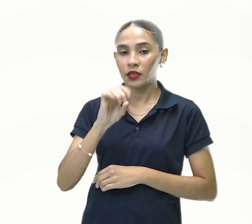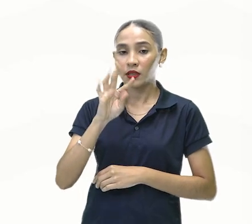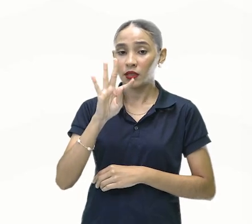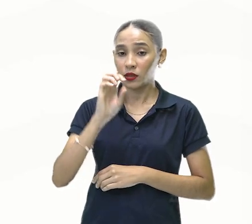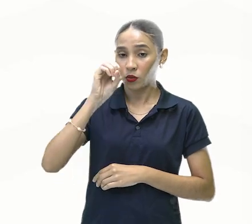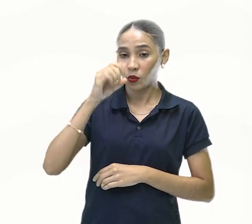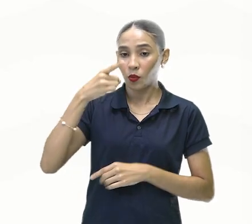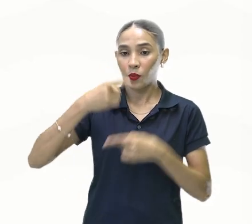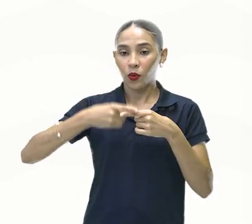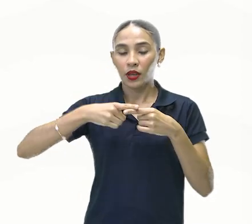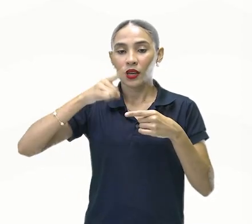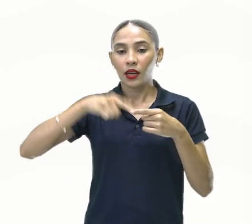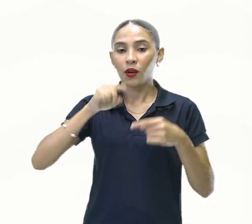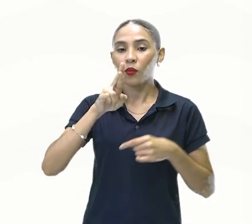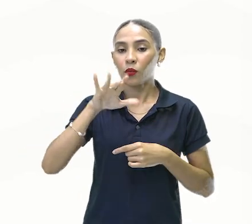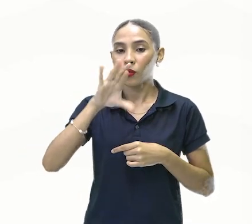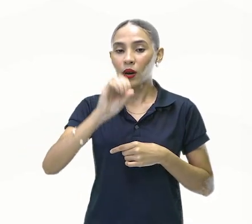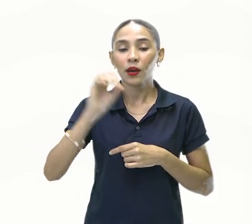é o raio